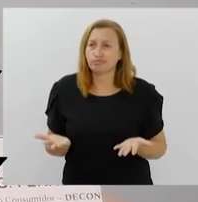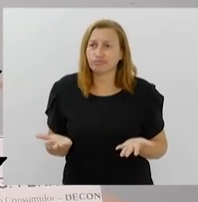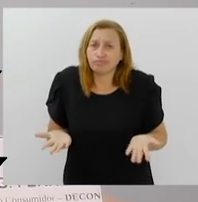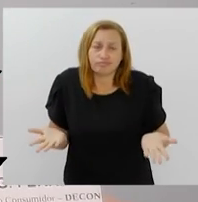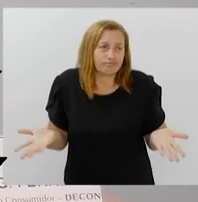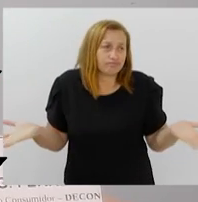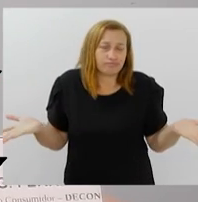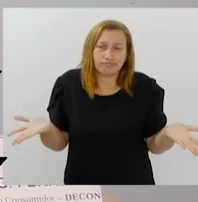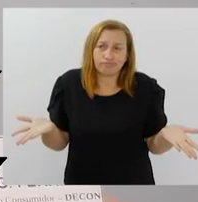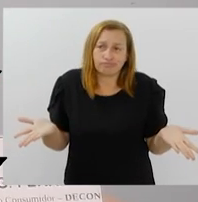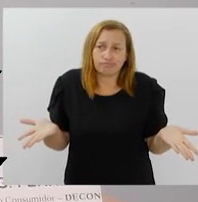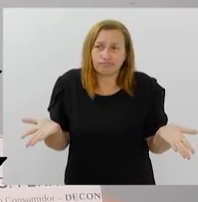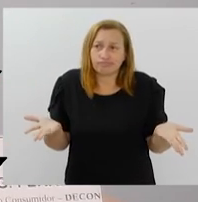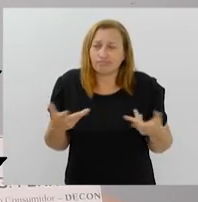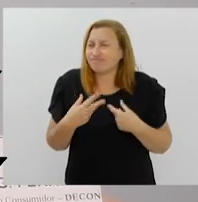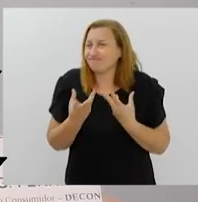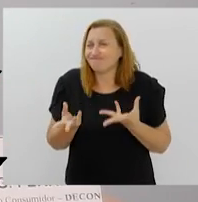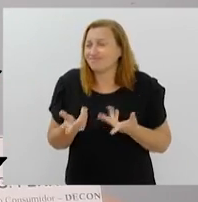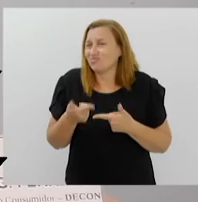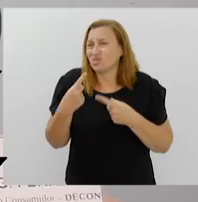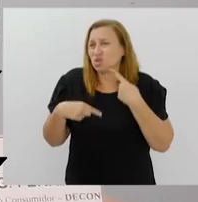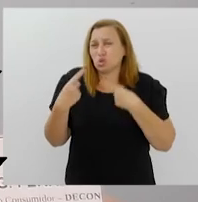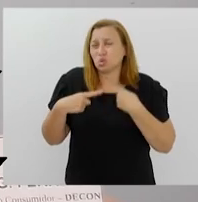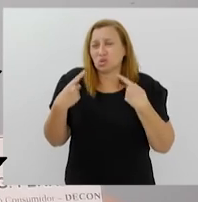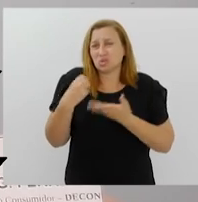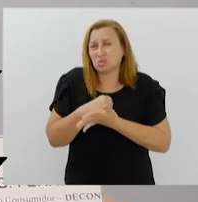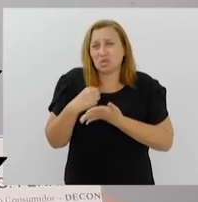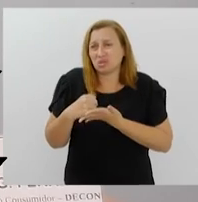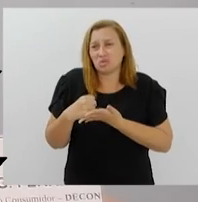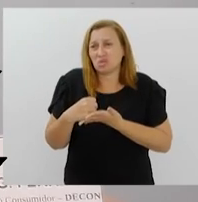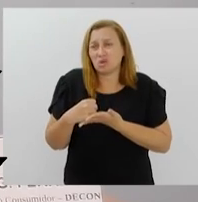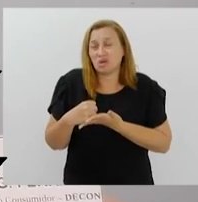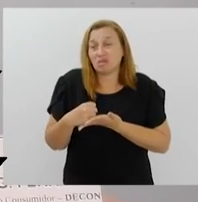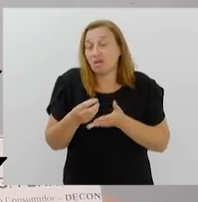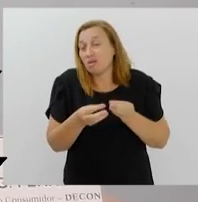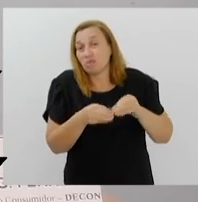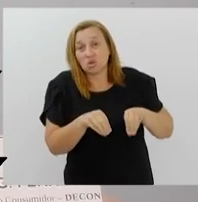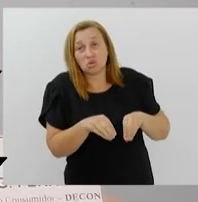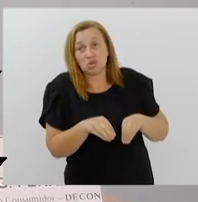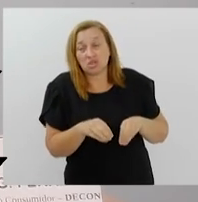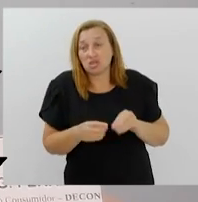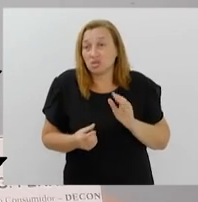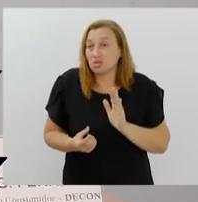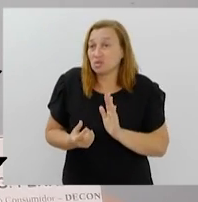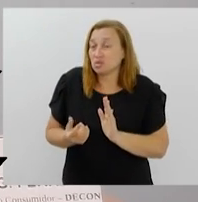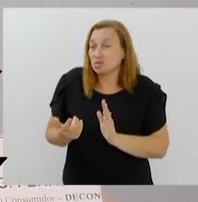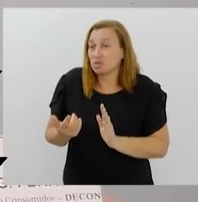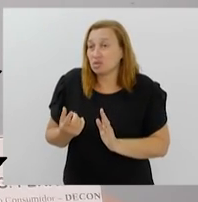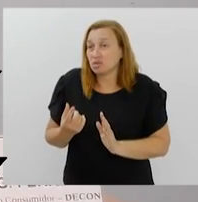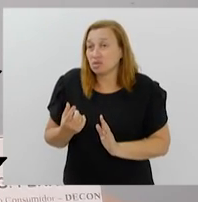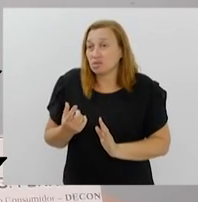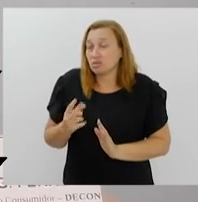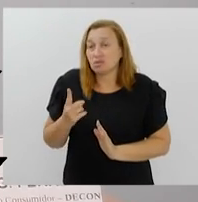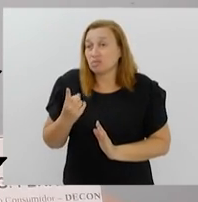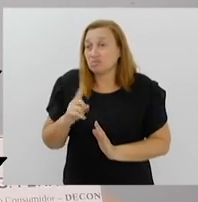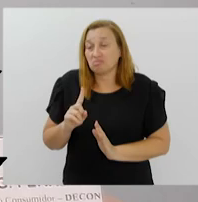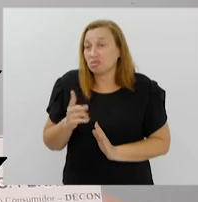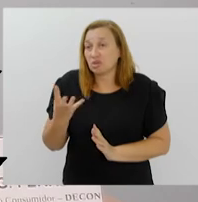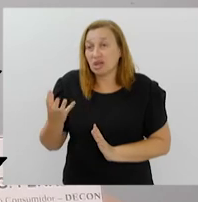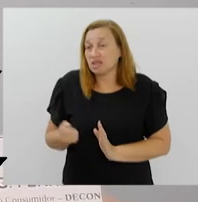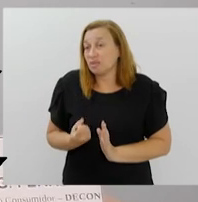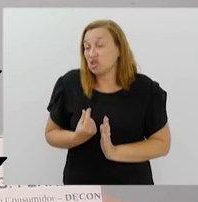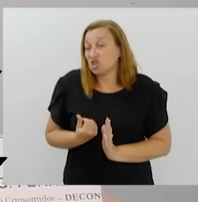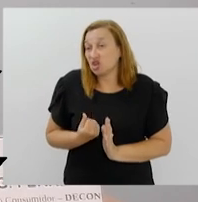um por conta de uma uma discussão contratual Porque ele acha que tá tendo prejuízo não tá tendo lucro aí por conta disso quem